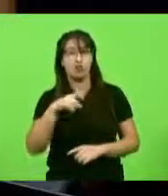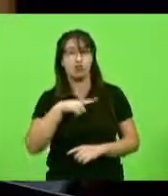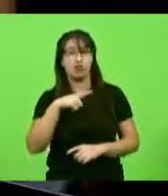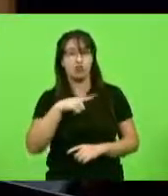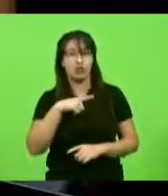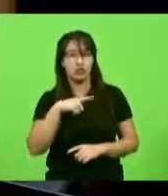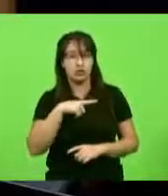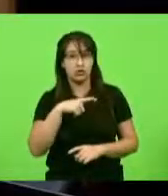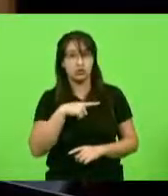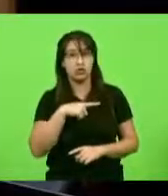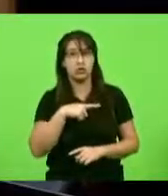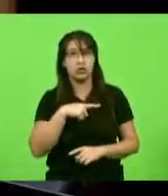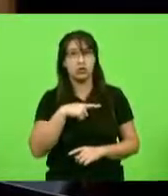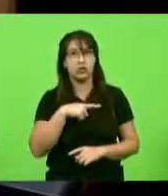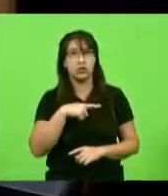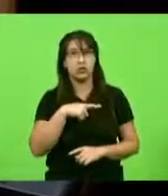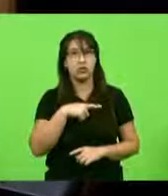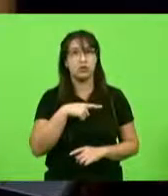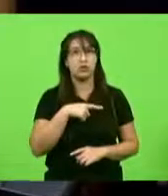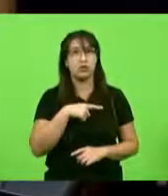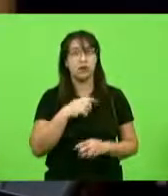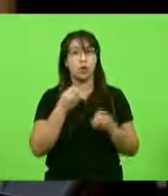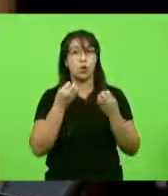graças a Deus ainda,